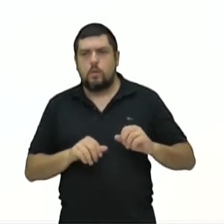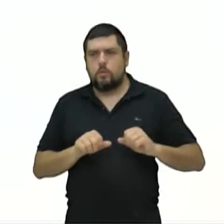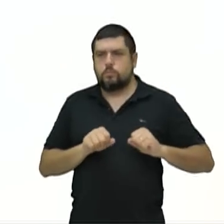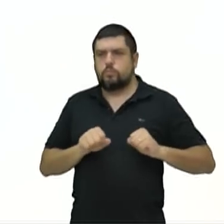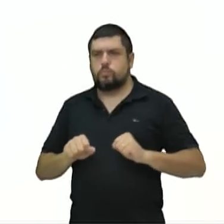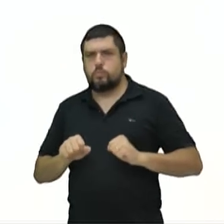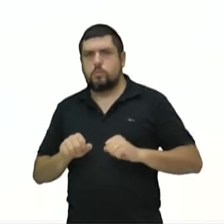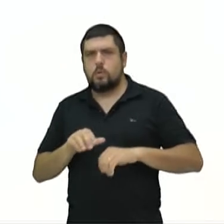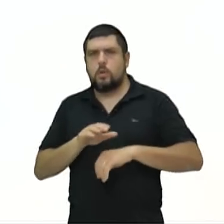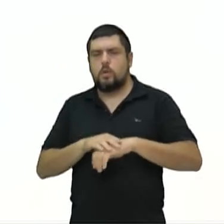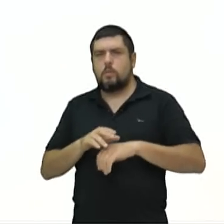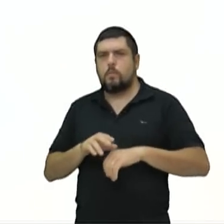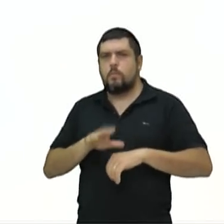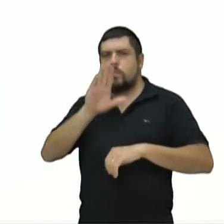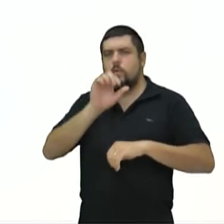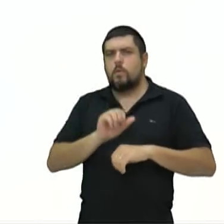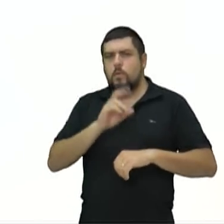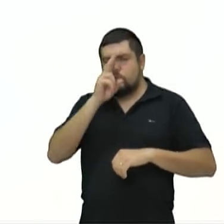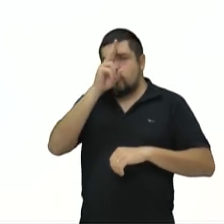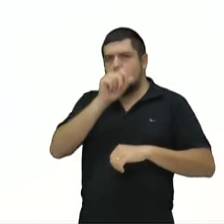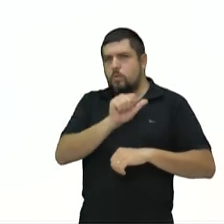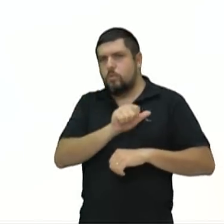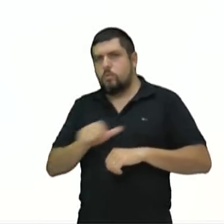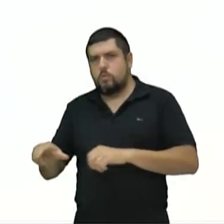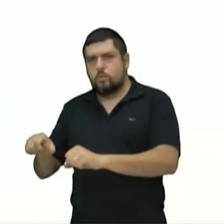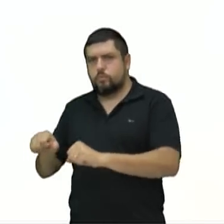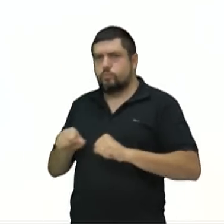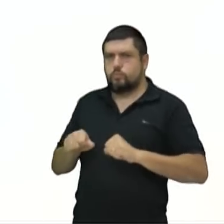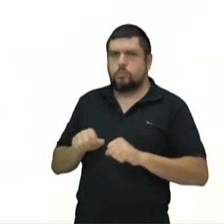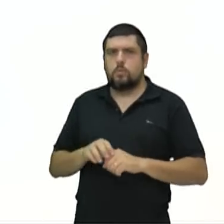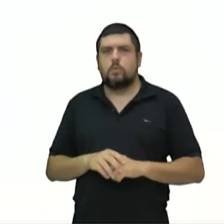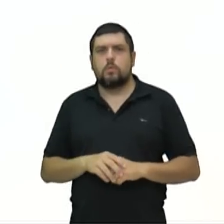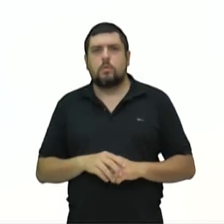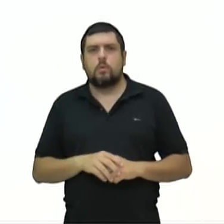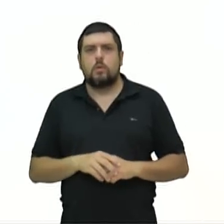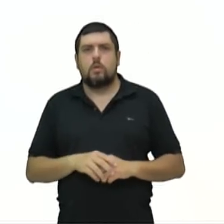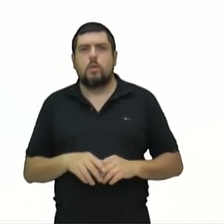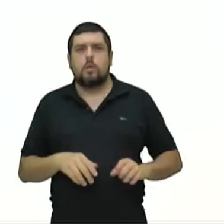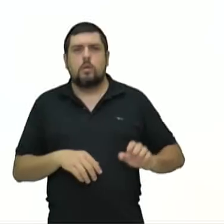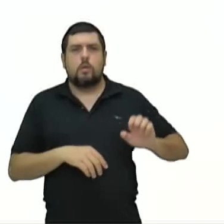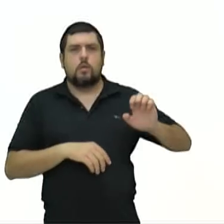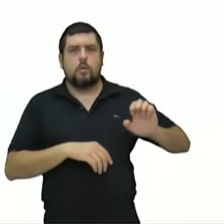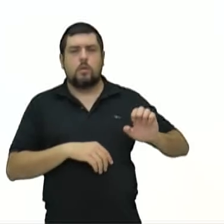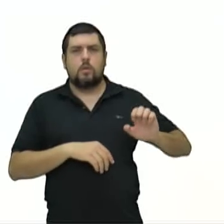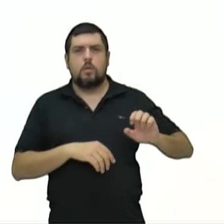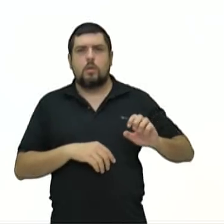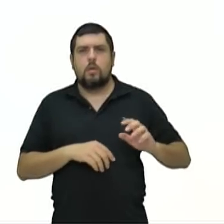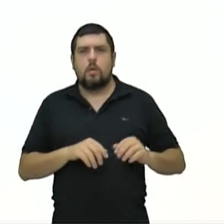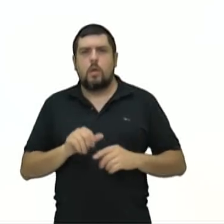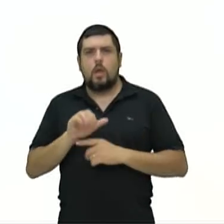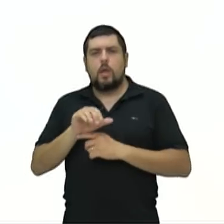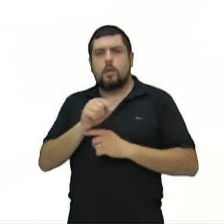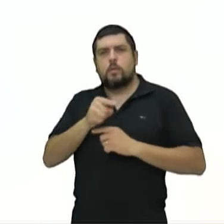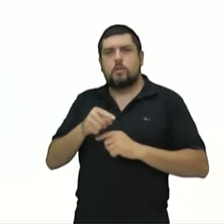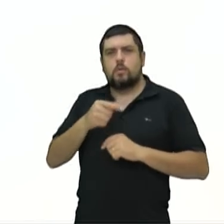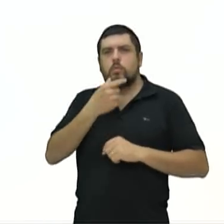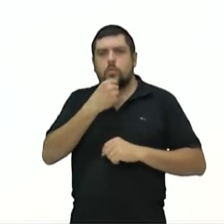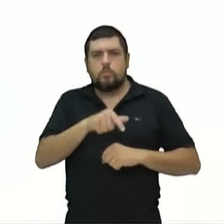reação? Ou E. A força de ação é aquela exercida pelo garoto? E